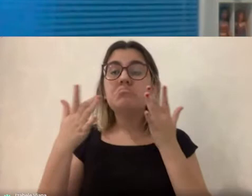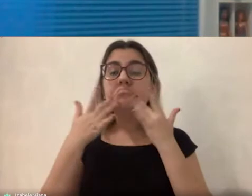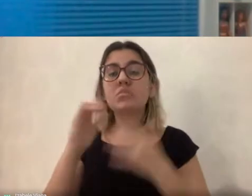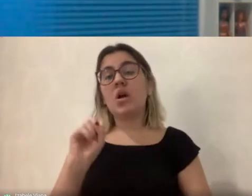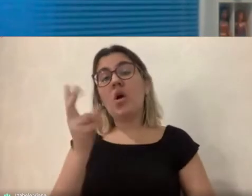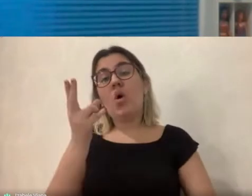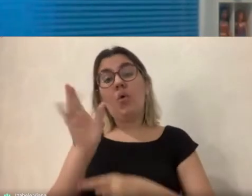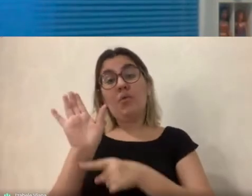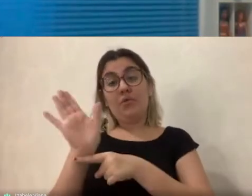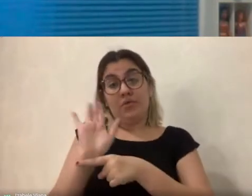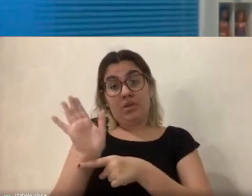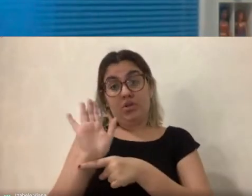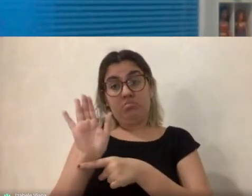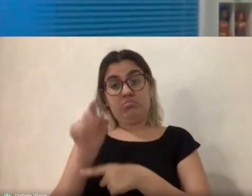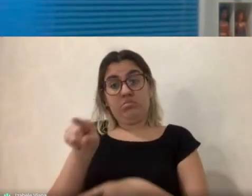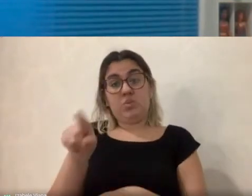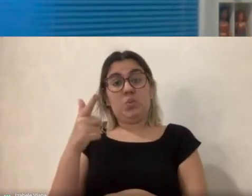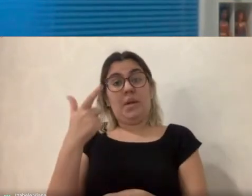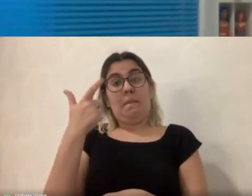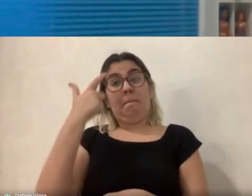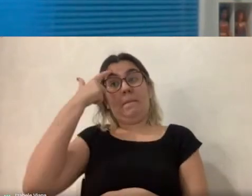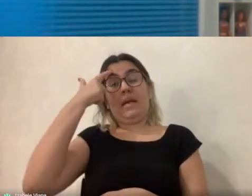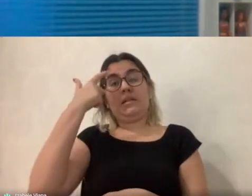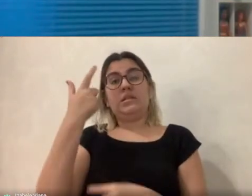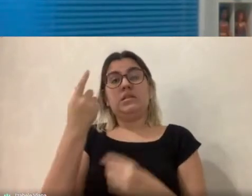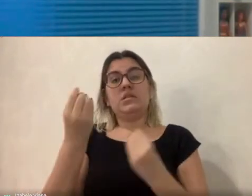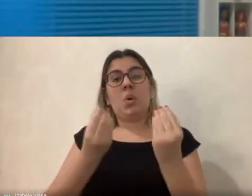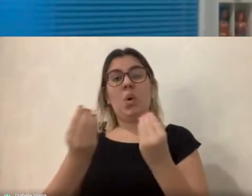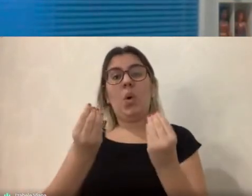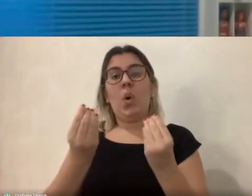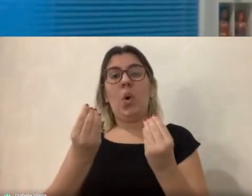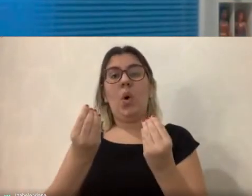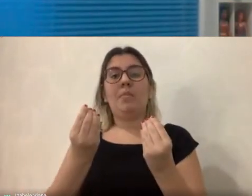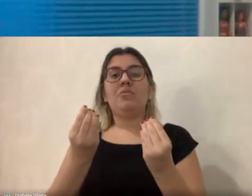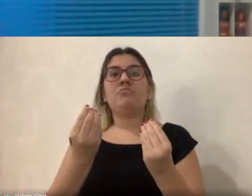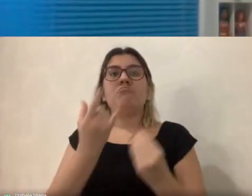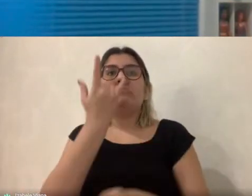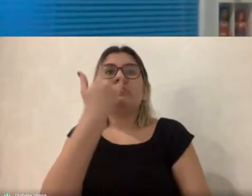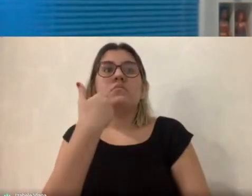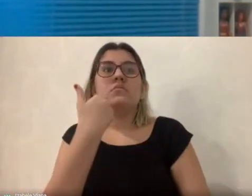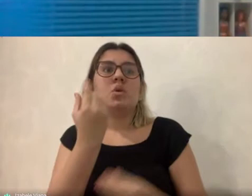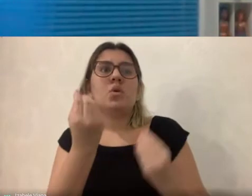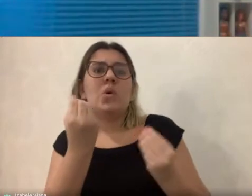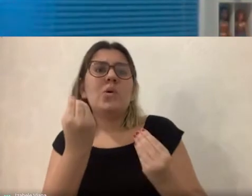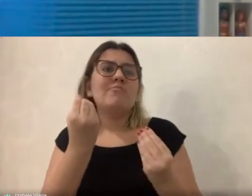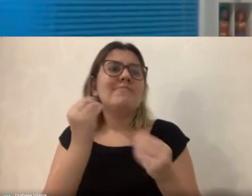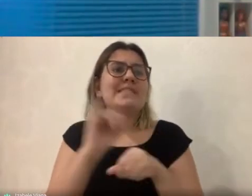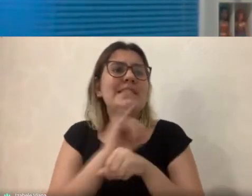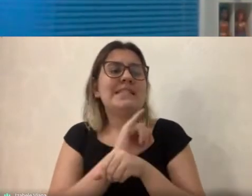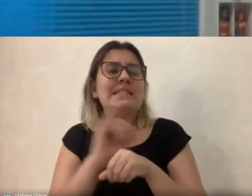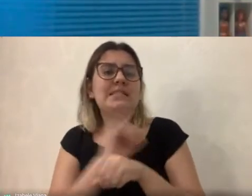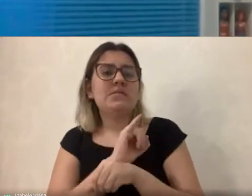pensa em corpos que não enxergam, esse corpo que não enxerga,